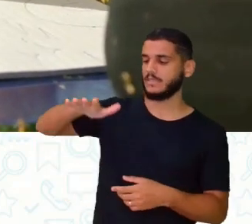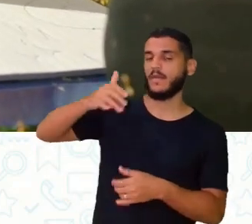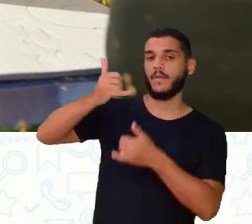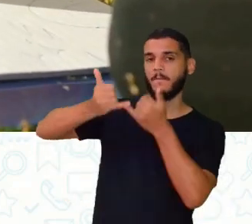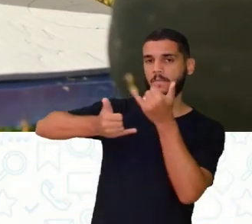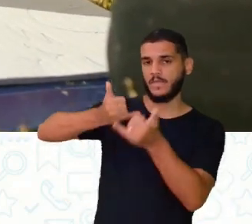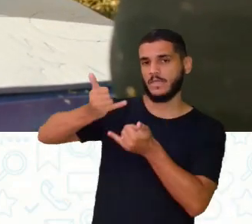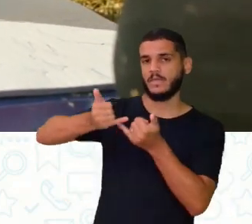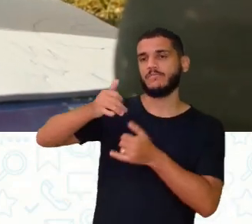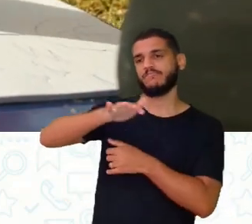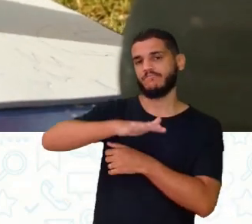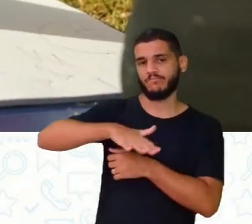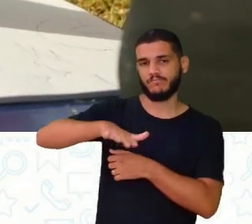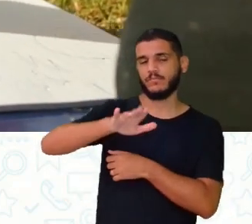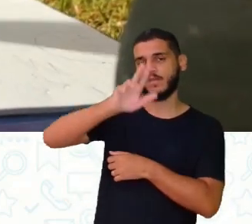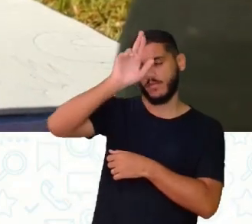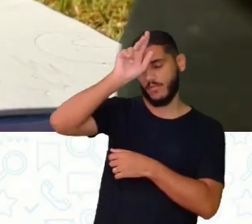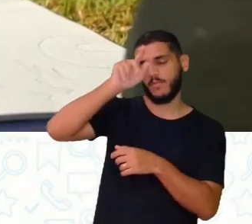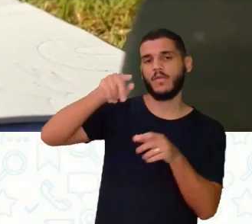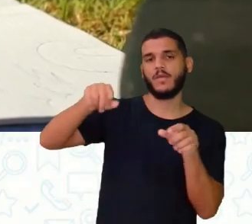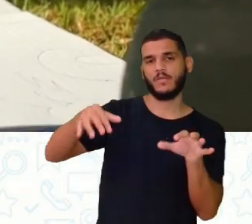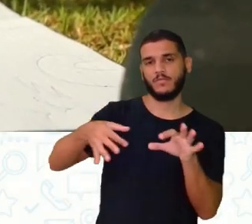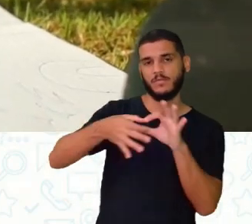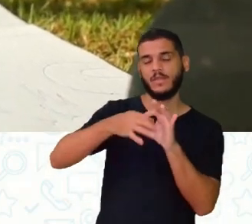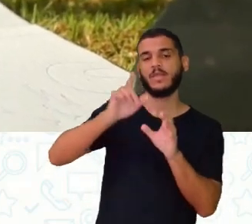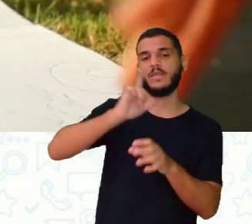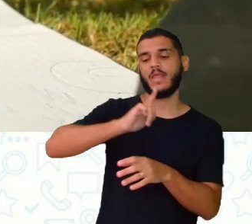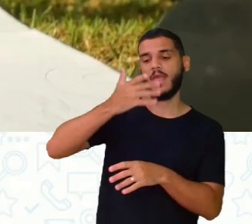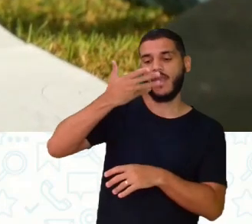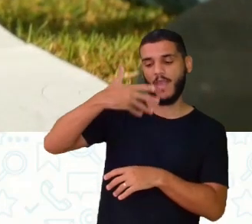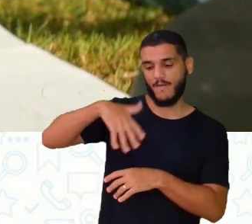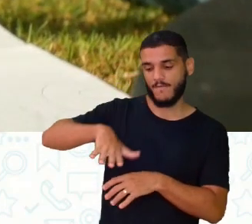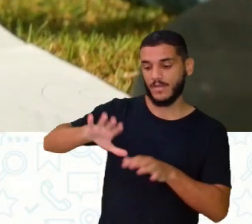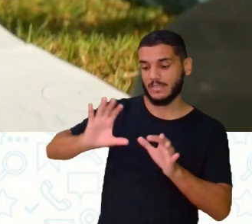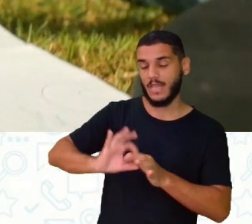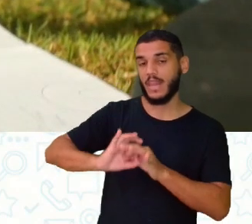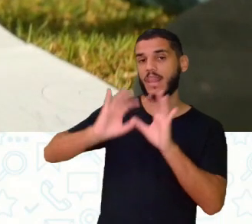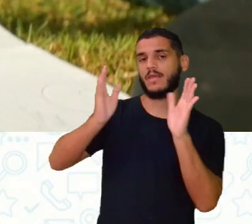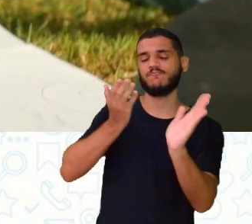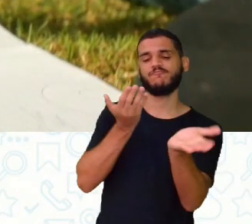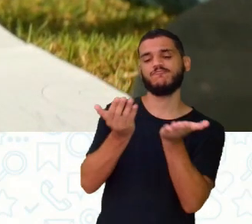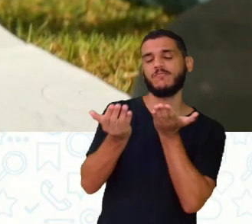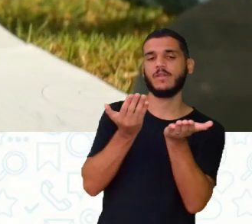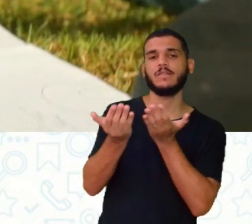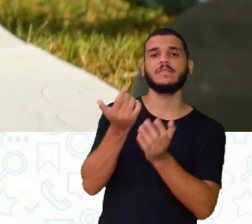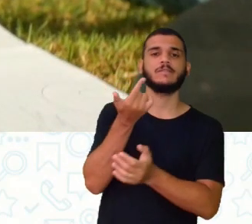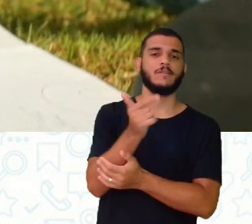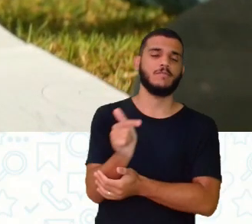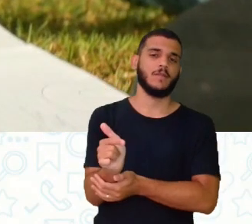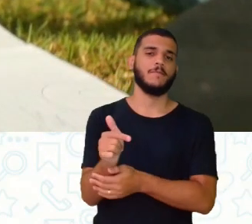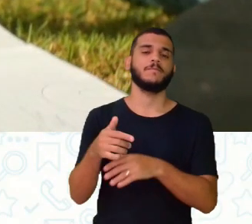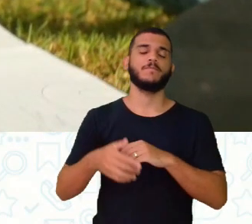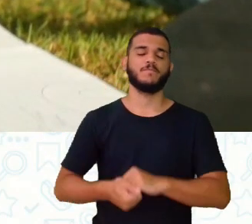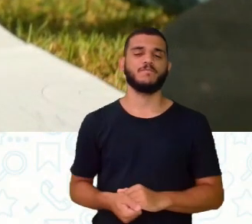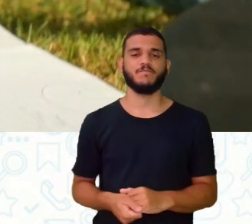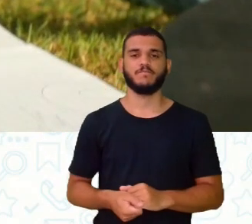entre formigas, de uma infância livre e sem comparamentos, não é comparação, não